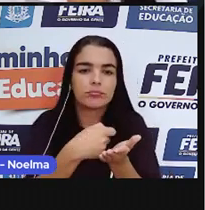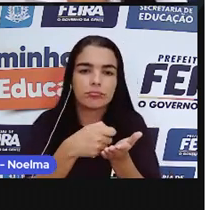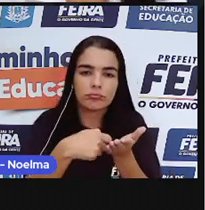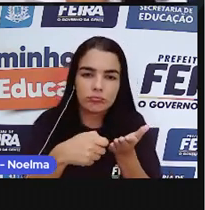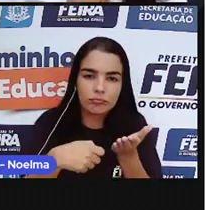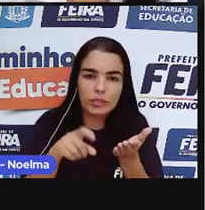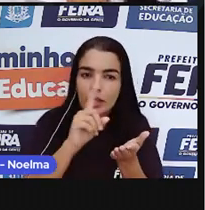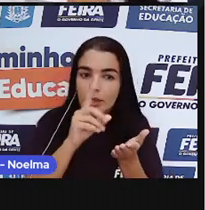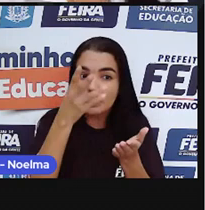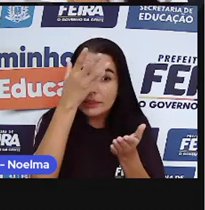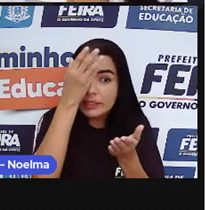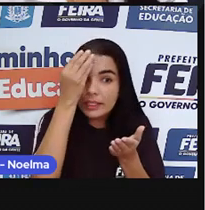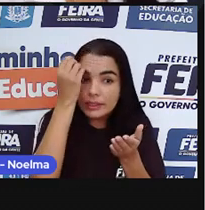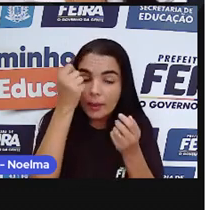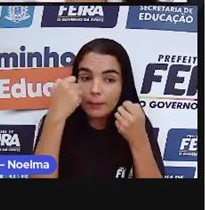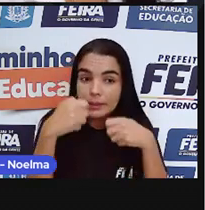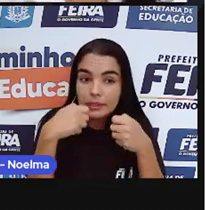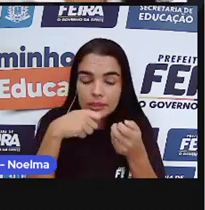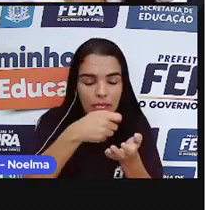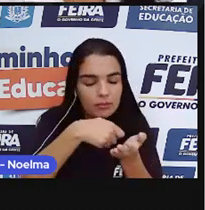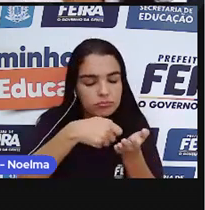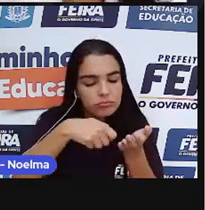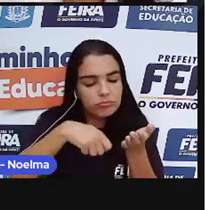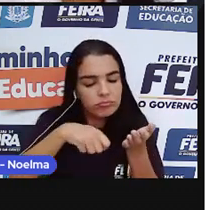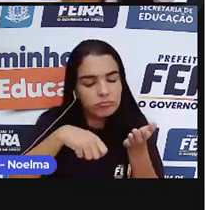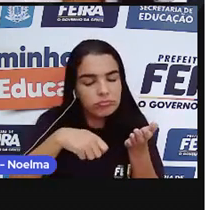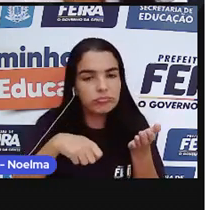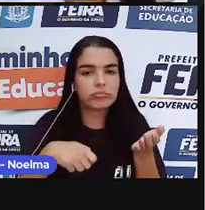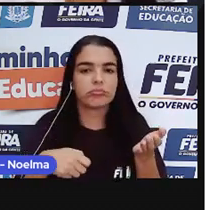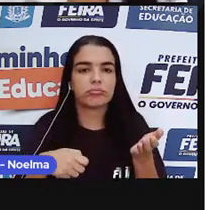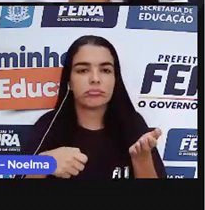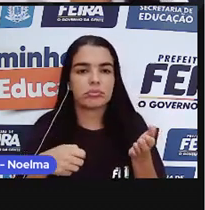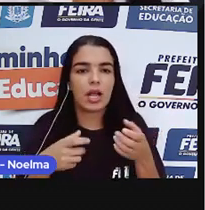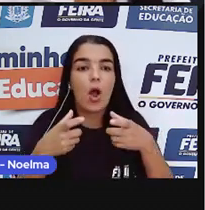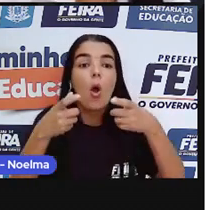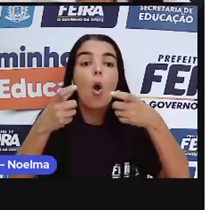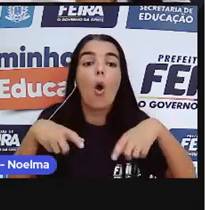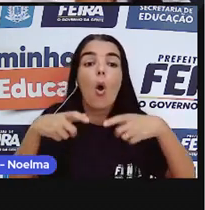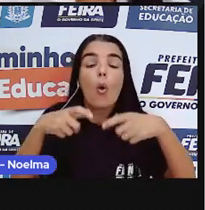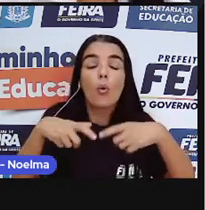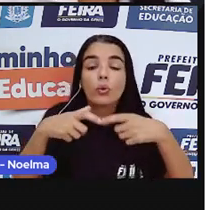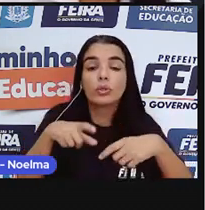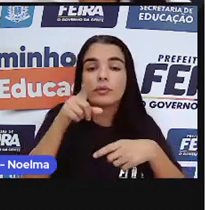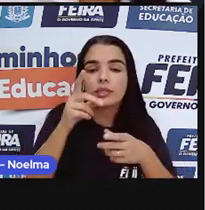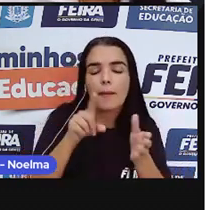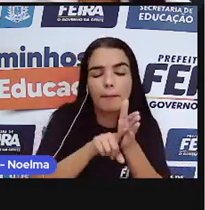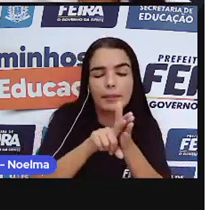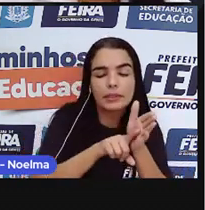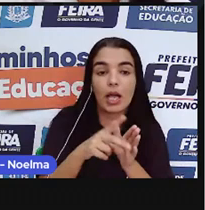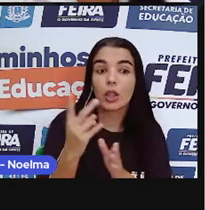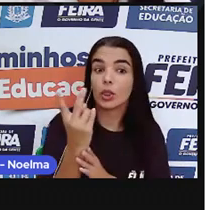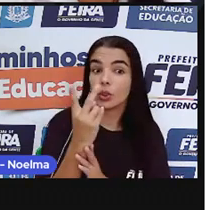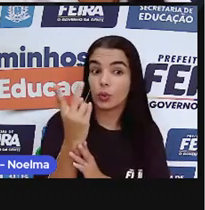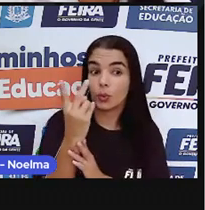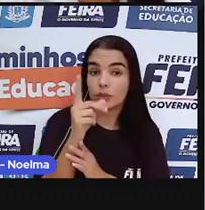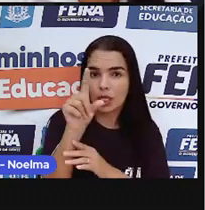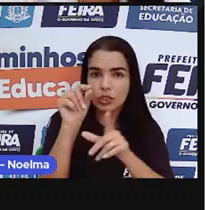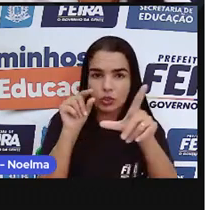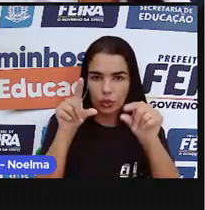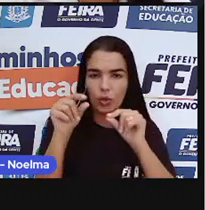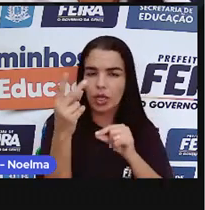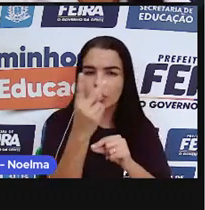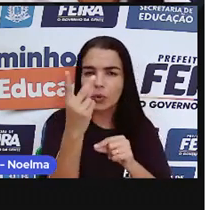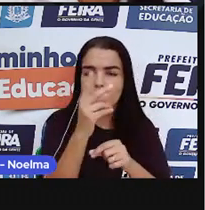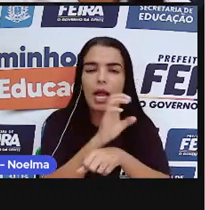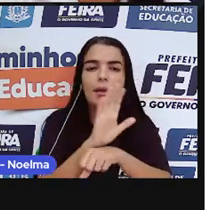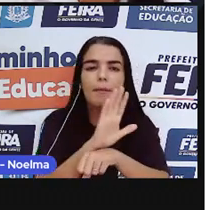de registrar a fonte da sua pesquisa. Então, vocês vão escolher dois animais desse vídeo aí que